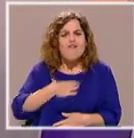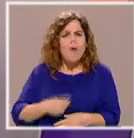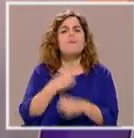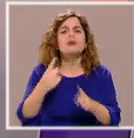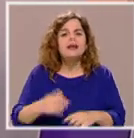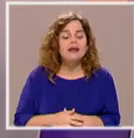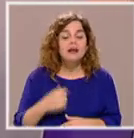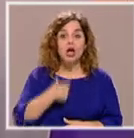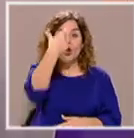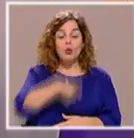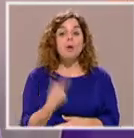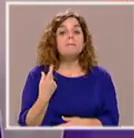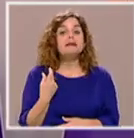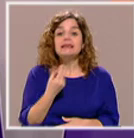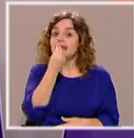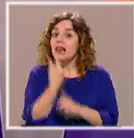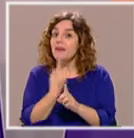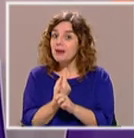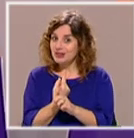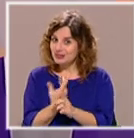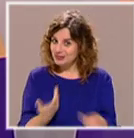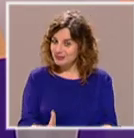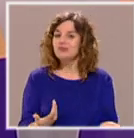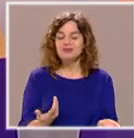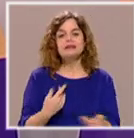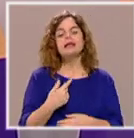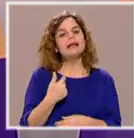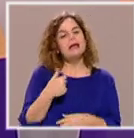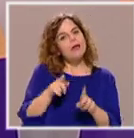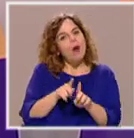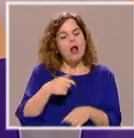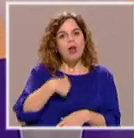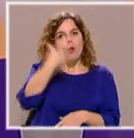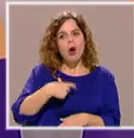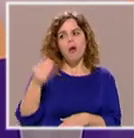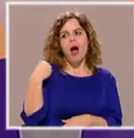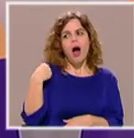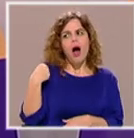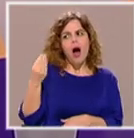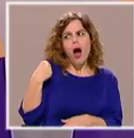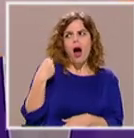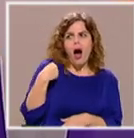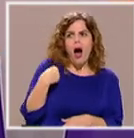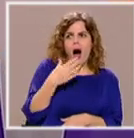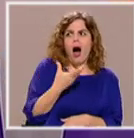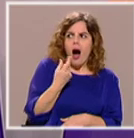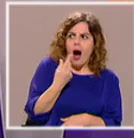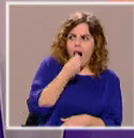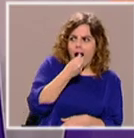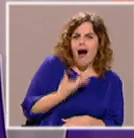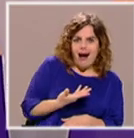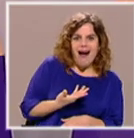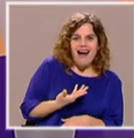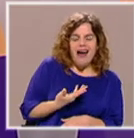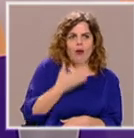Porque o nosso corpo precisa de alimentos. E então é assim que o nosso corpo nos avisa que precisa de alimentos. É causando-nos aquela